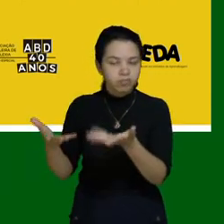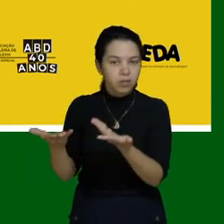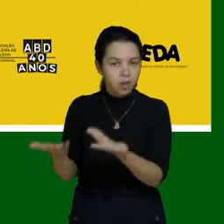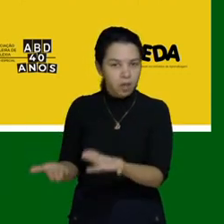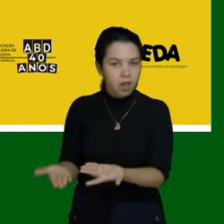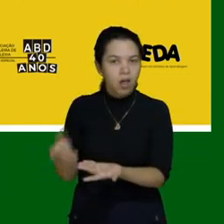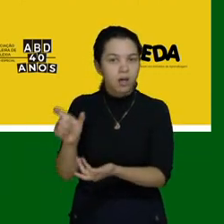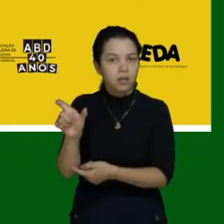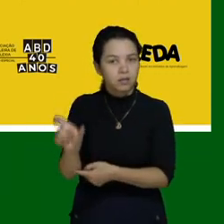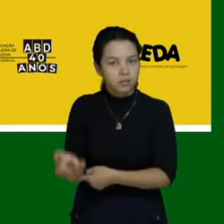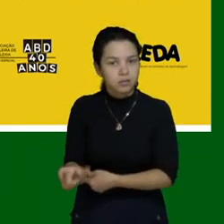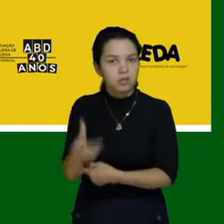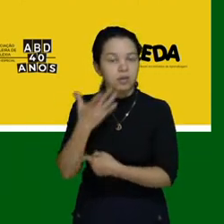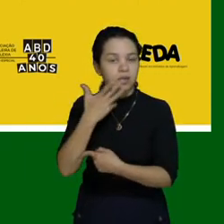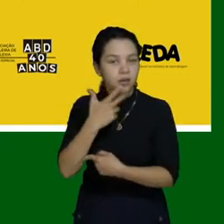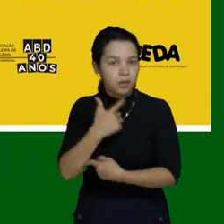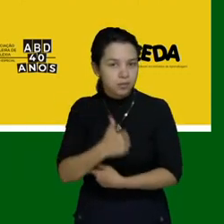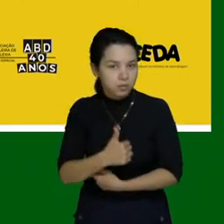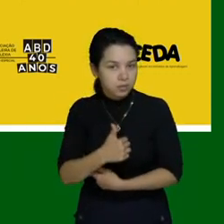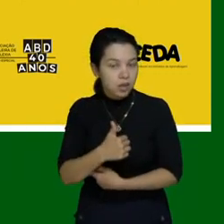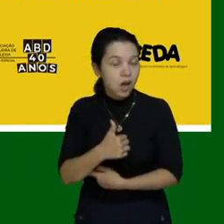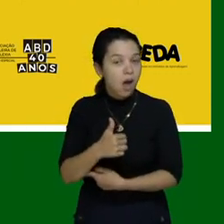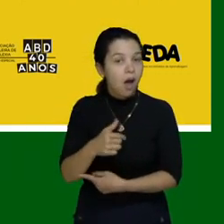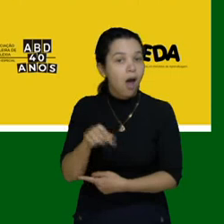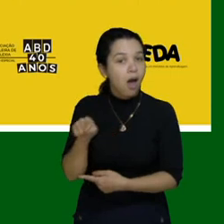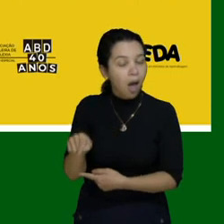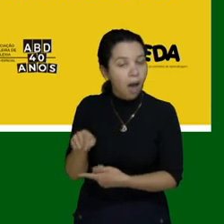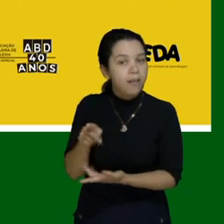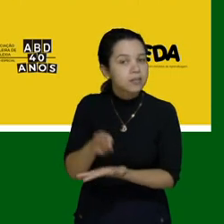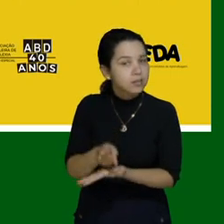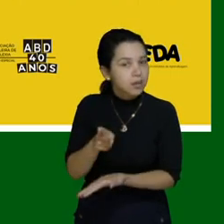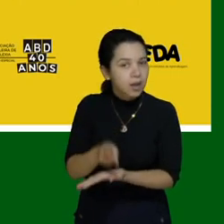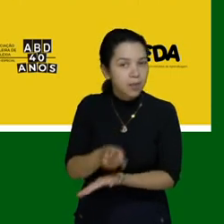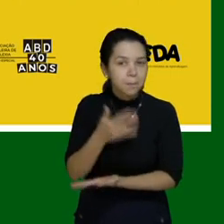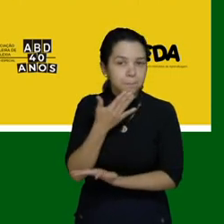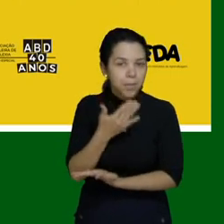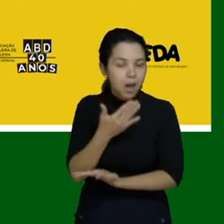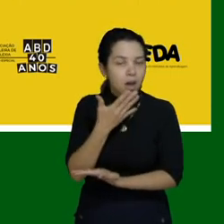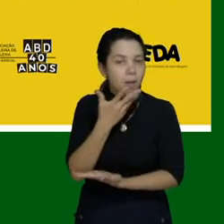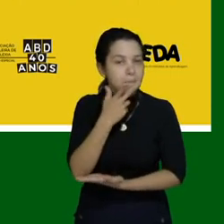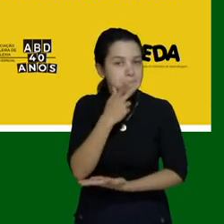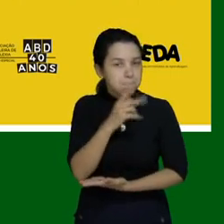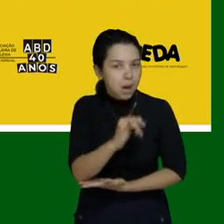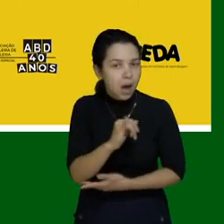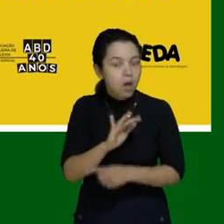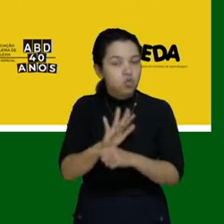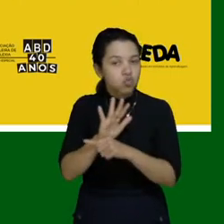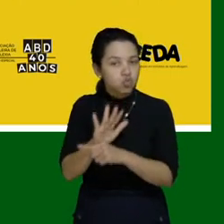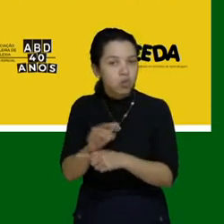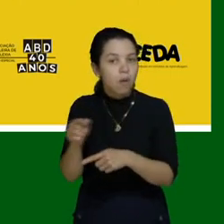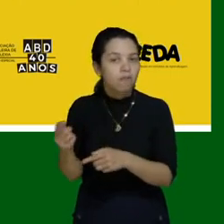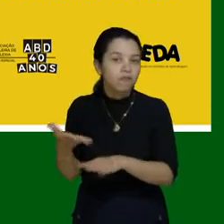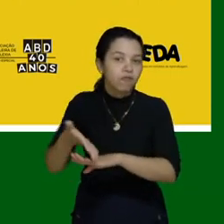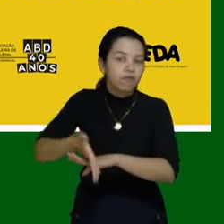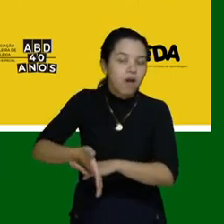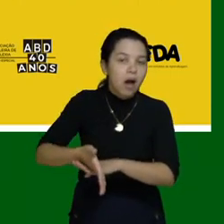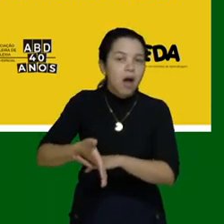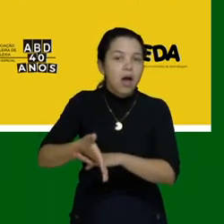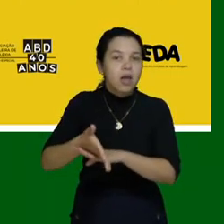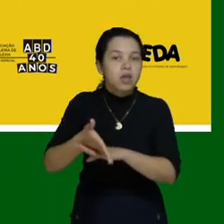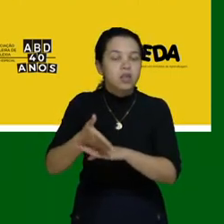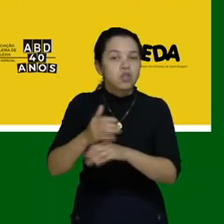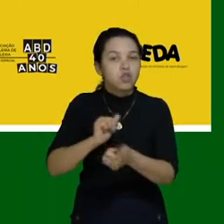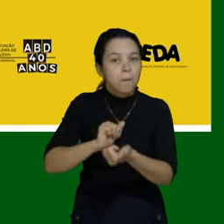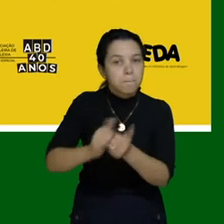aprendizagem né então a gente sempre pede pro pai colocar no esporte também para eles não se sentirem isolados e para facilitar